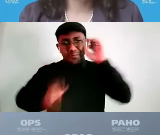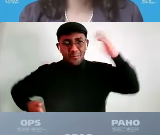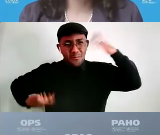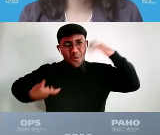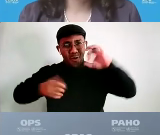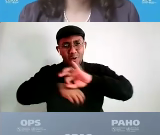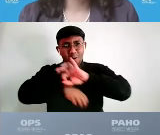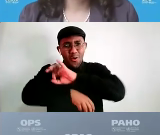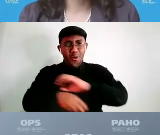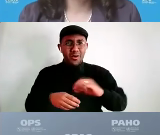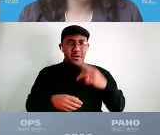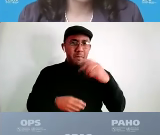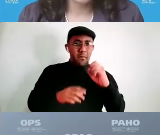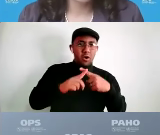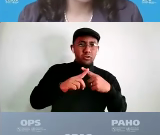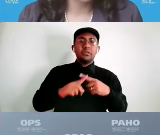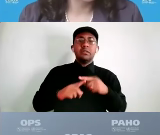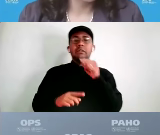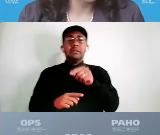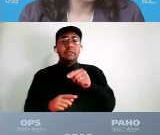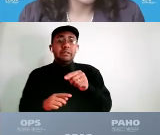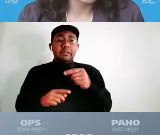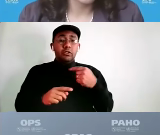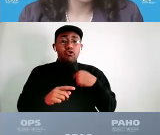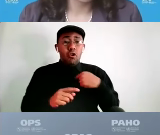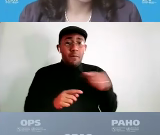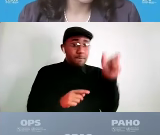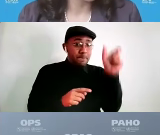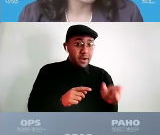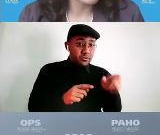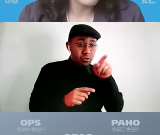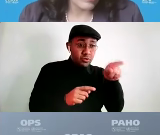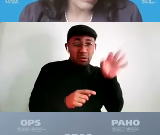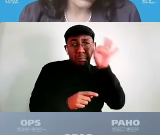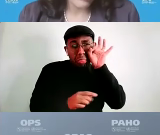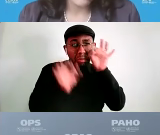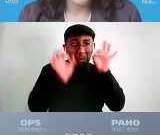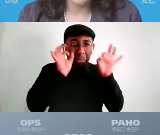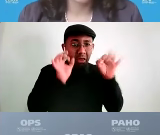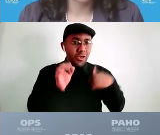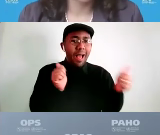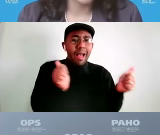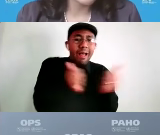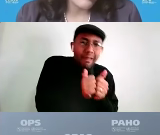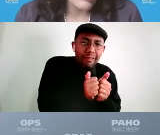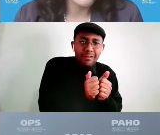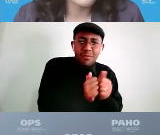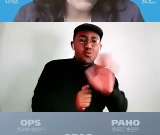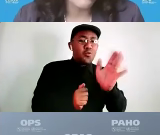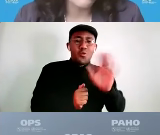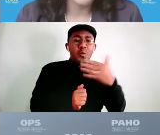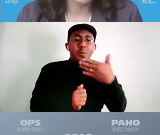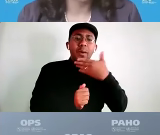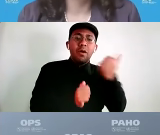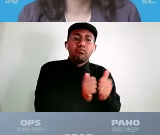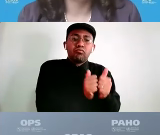nesse caso, estar em contato com uma pessoa que tenha manchas, lesões, porque